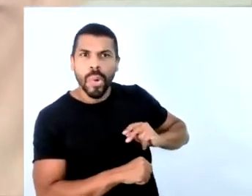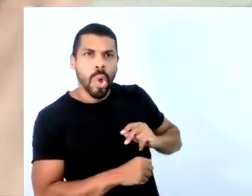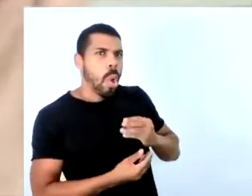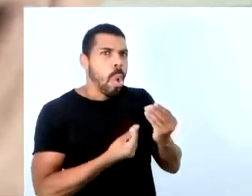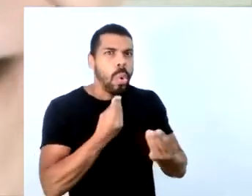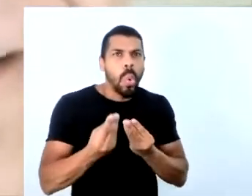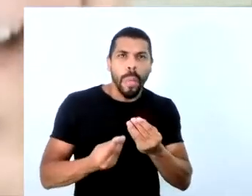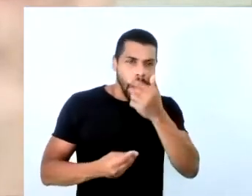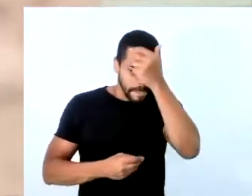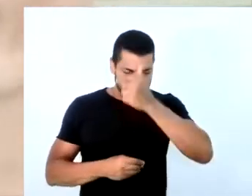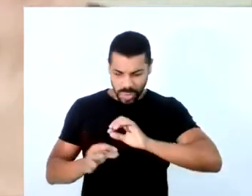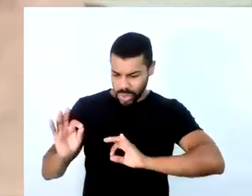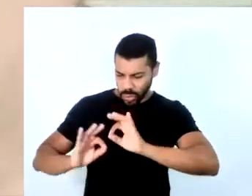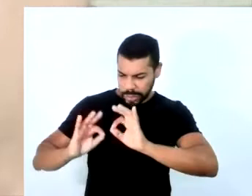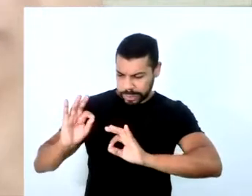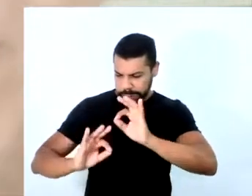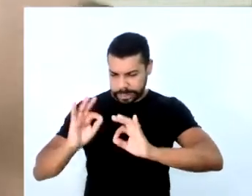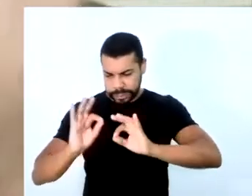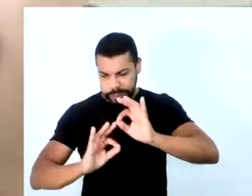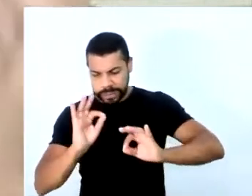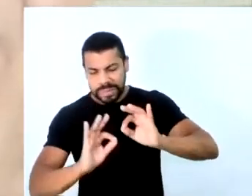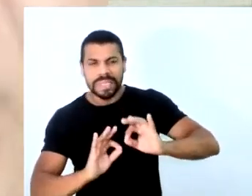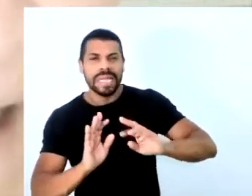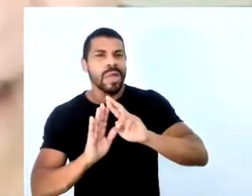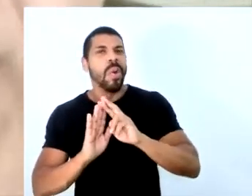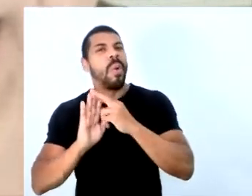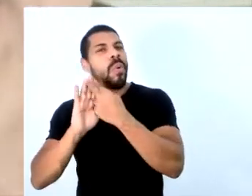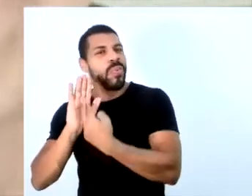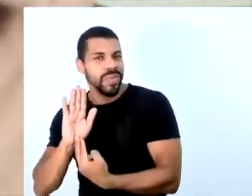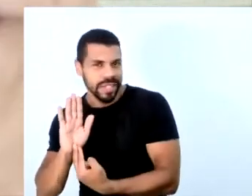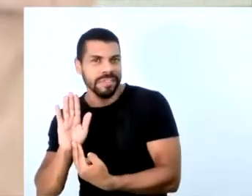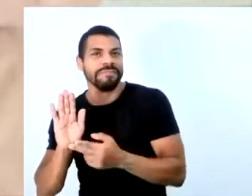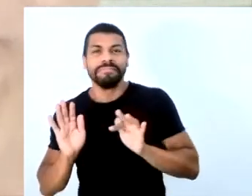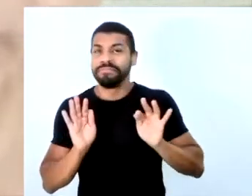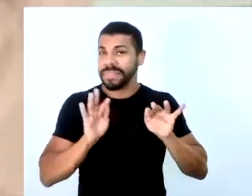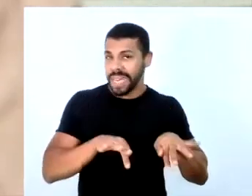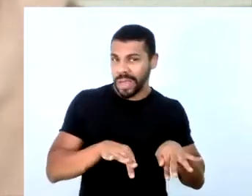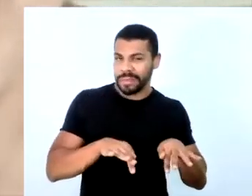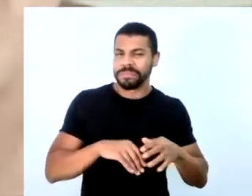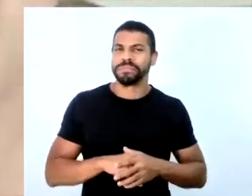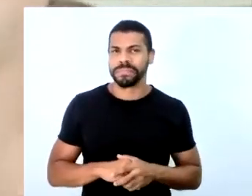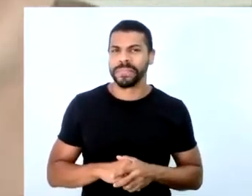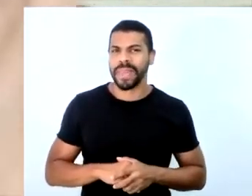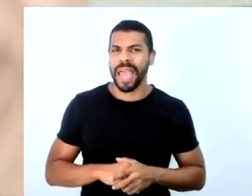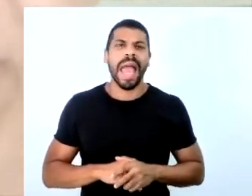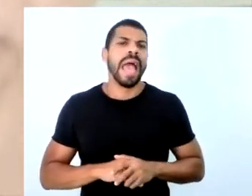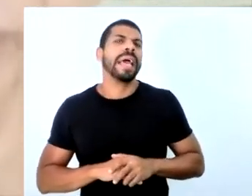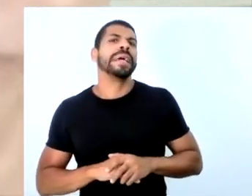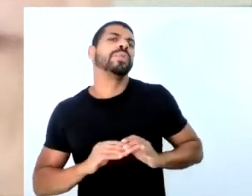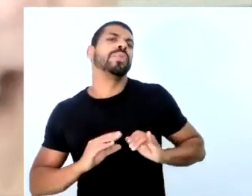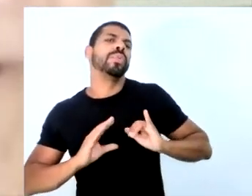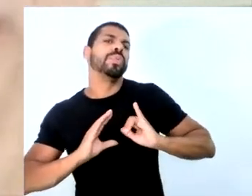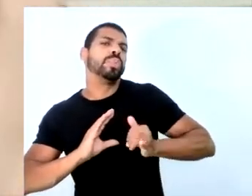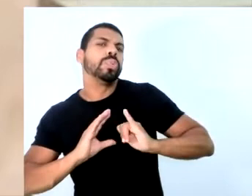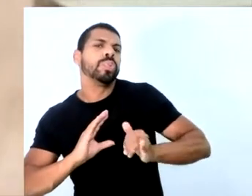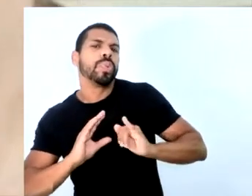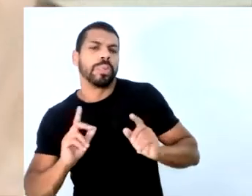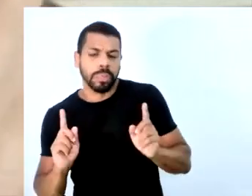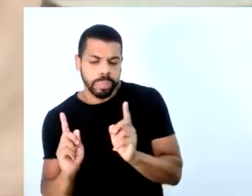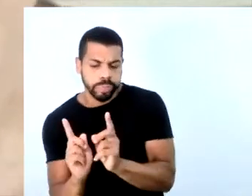de material, junto com, quer dizer, a pessoa que vai organizar aquilo é uma pessoa que está roteirizando o filme